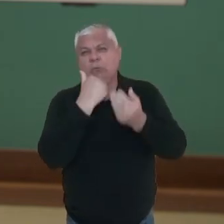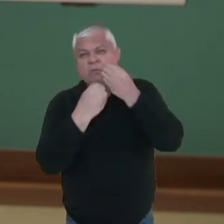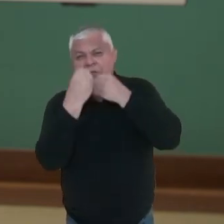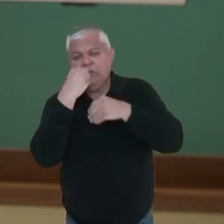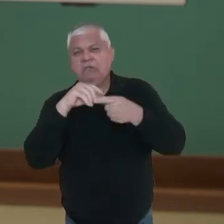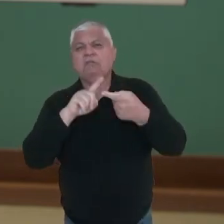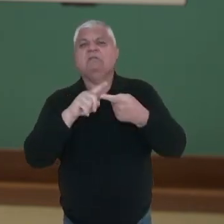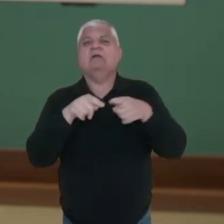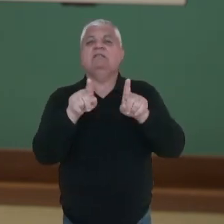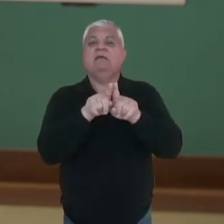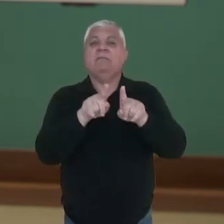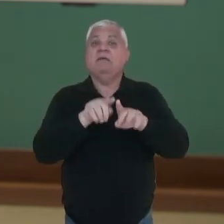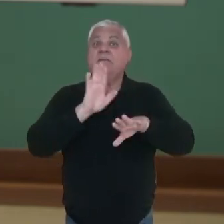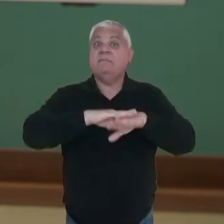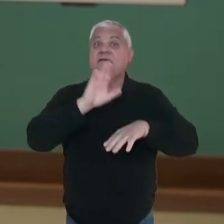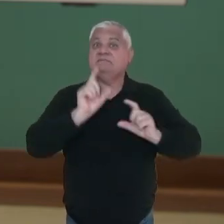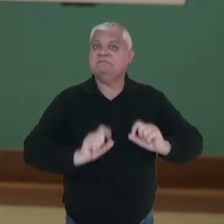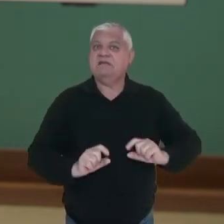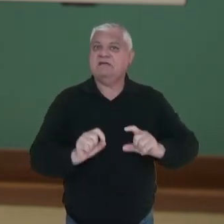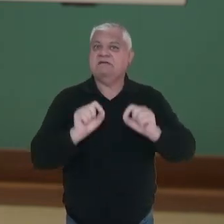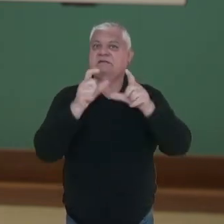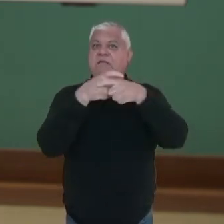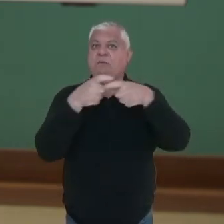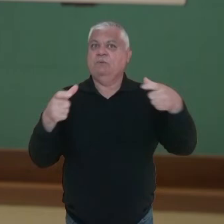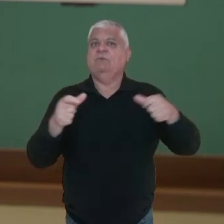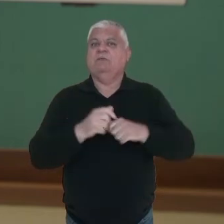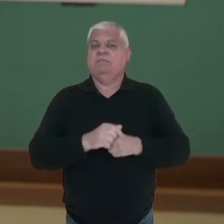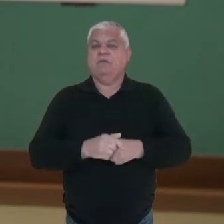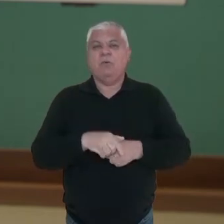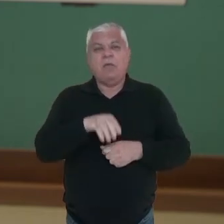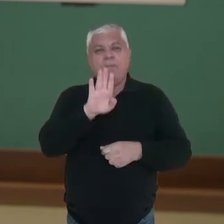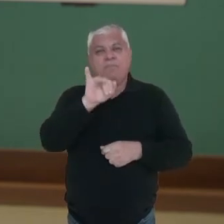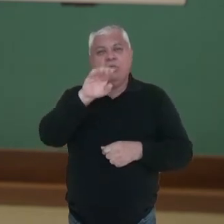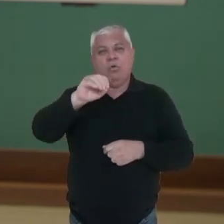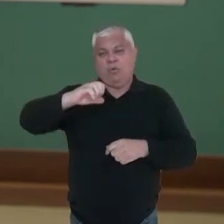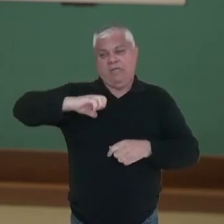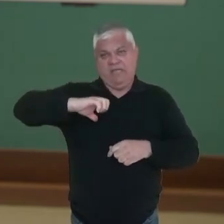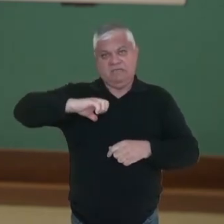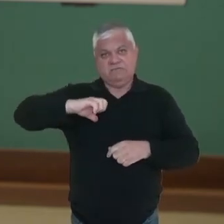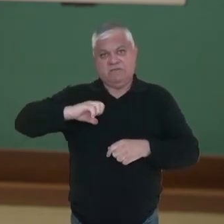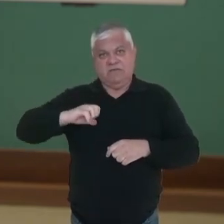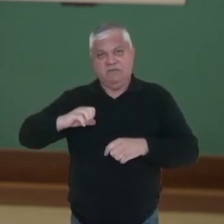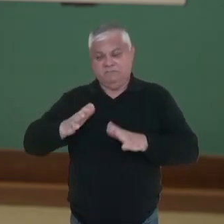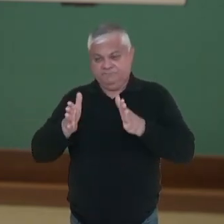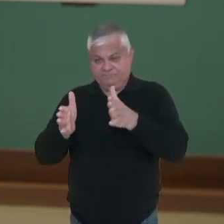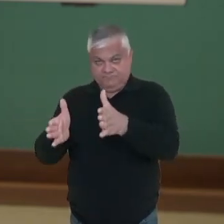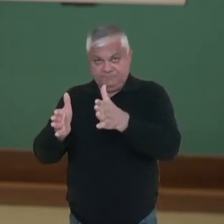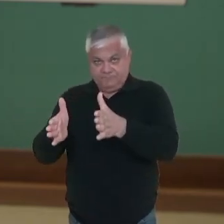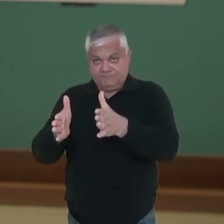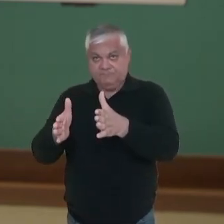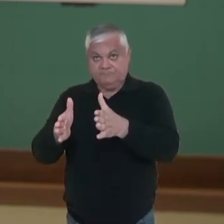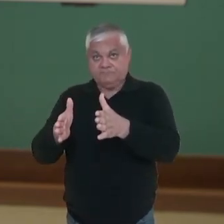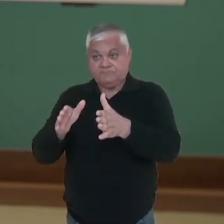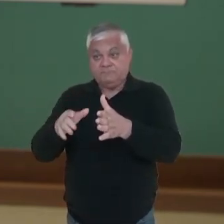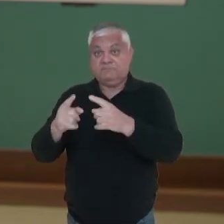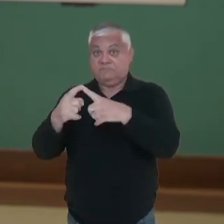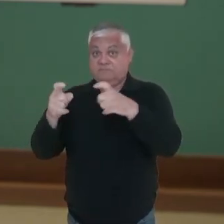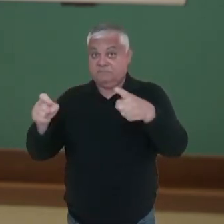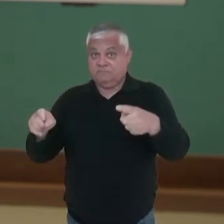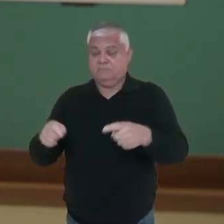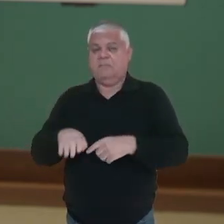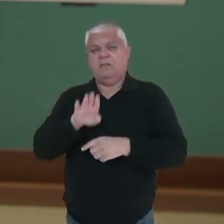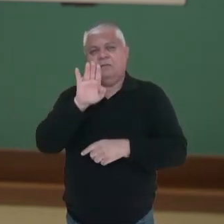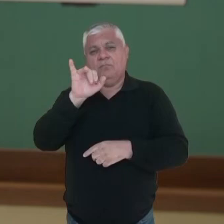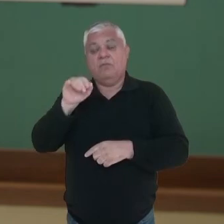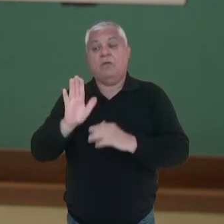número de câncer. A bioética é uma o ramo da ciência que estuda, né?